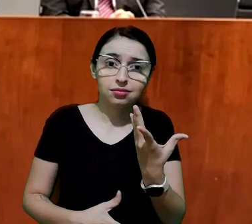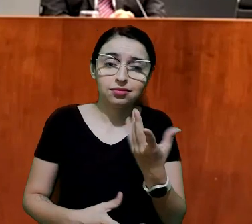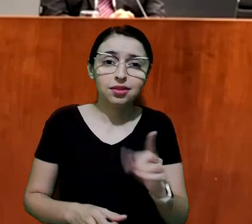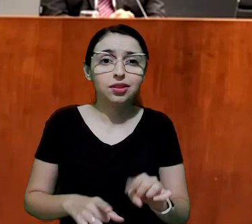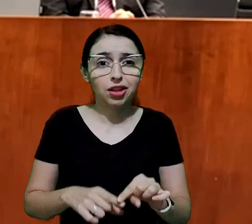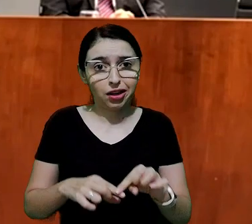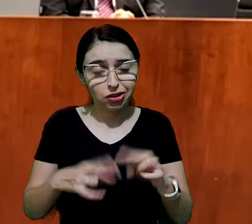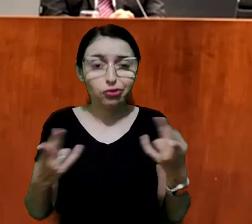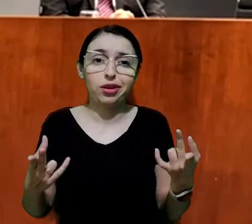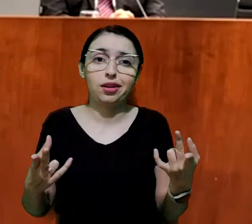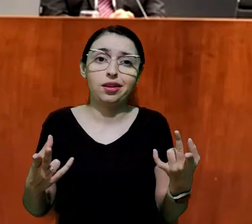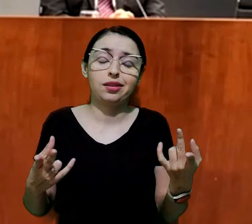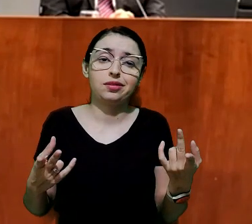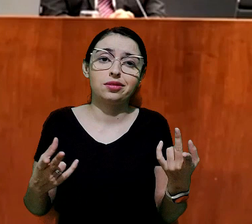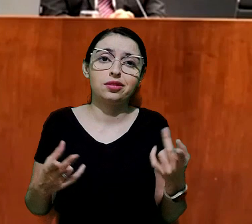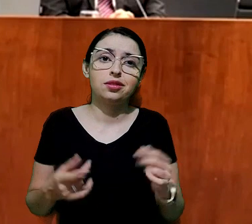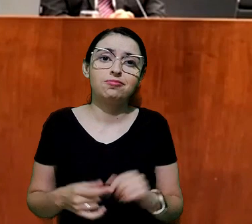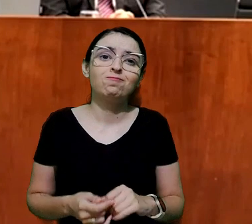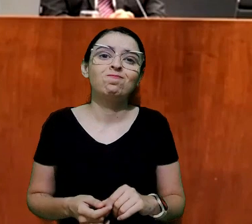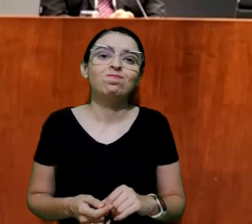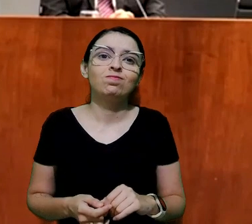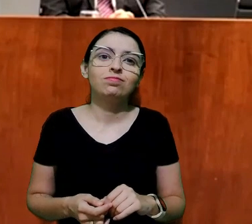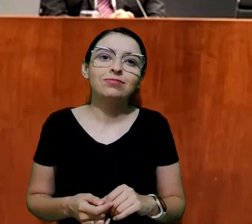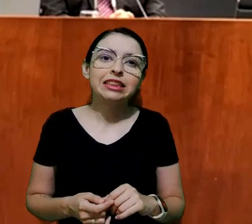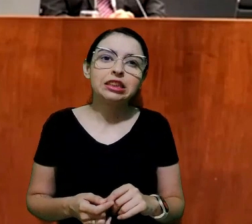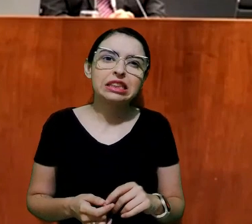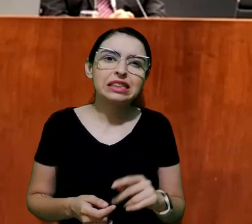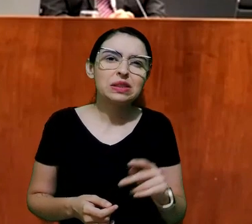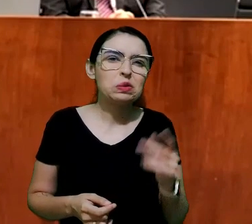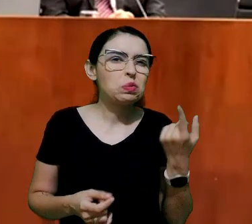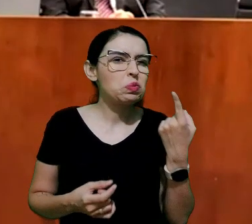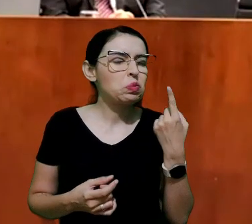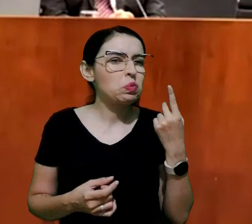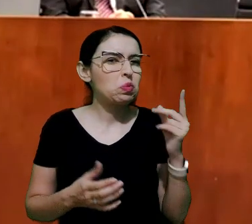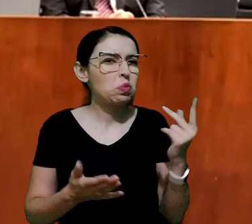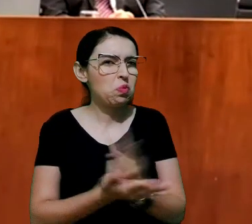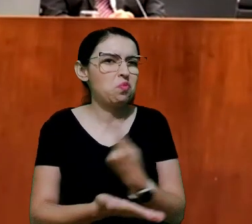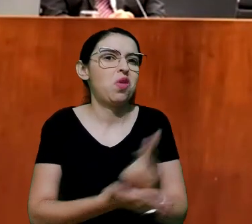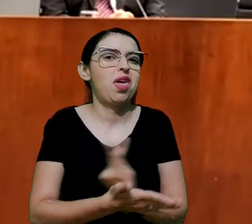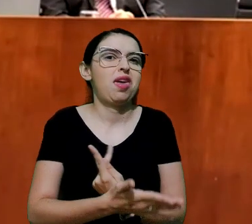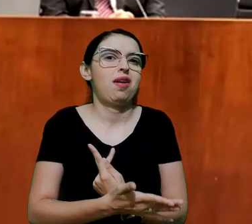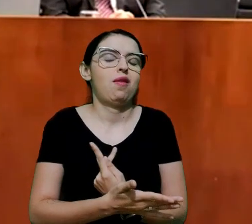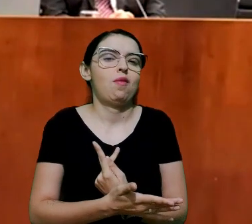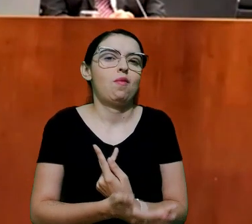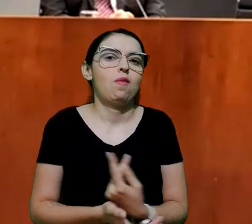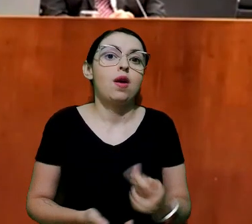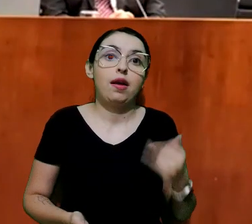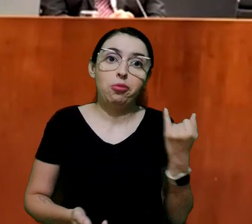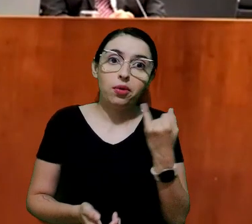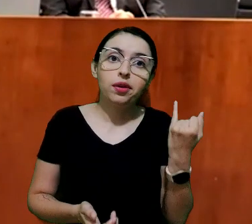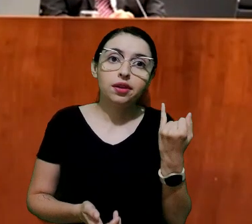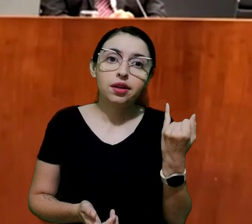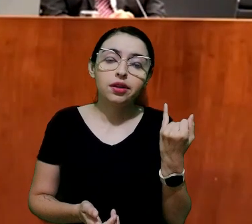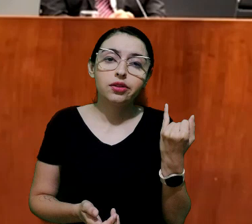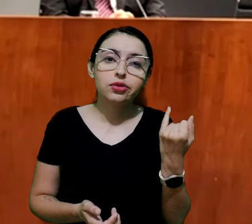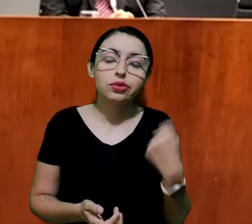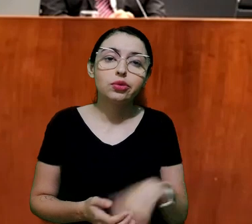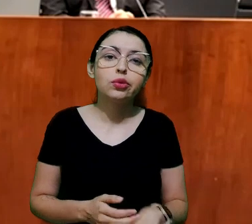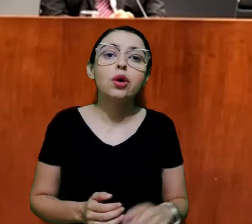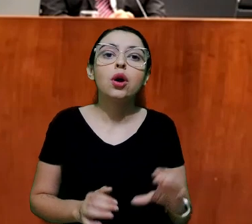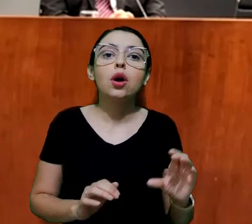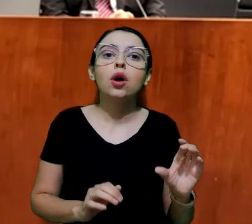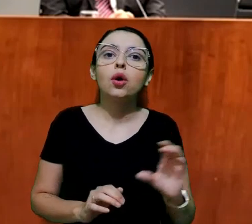feito. Nesse ponto, fica aqui uma crítica grave ao Conselho Nacional de